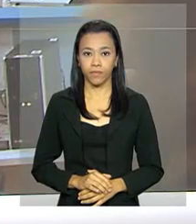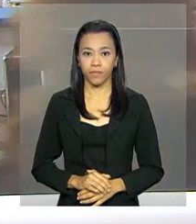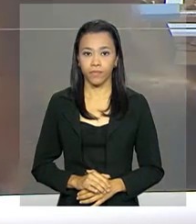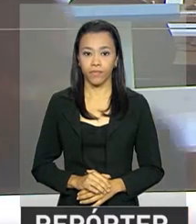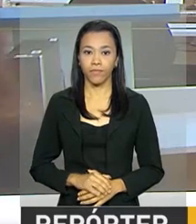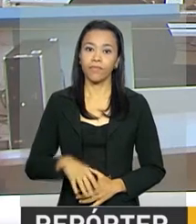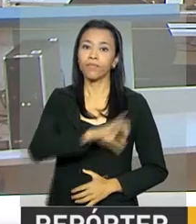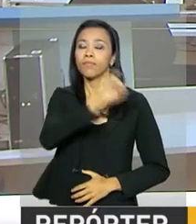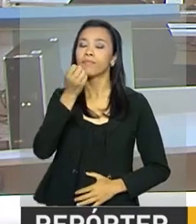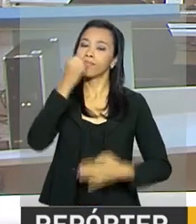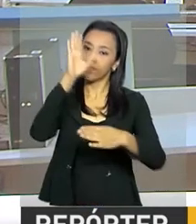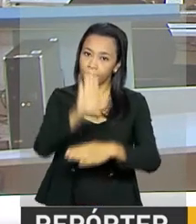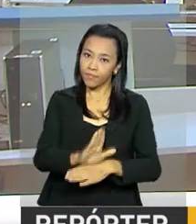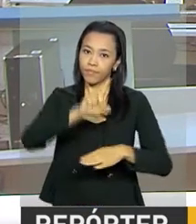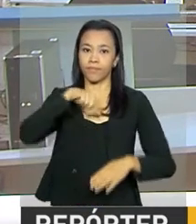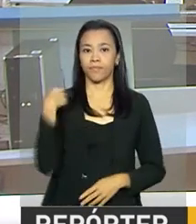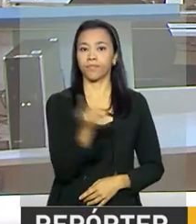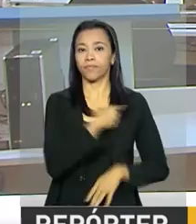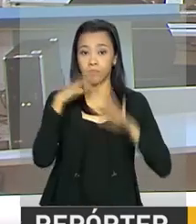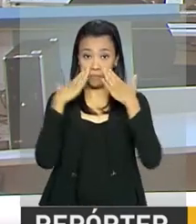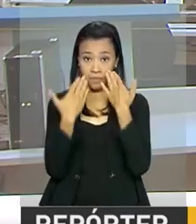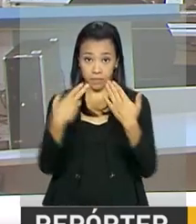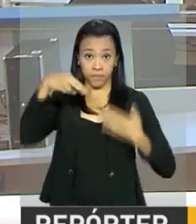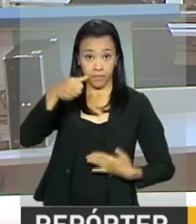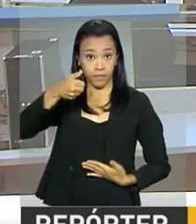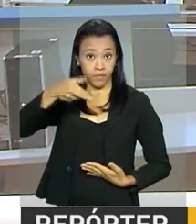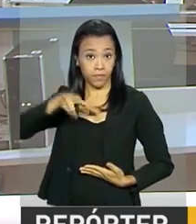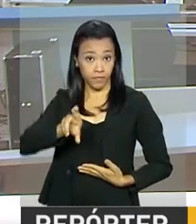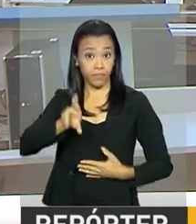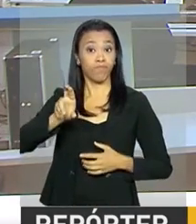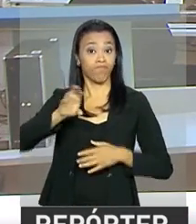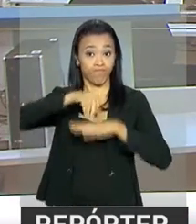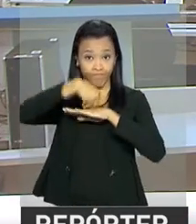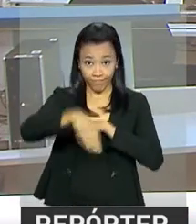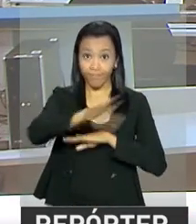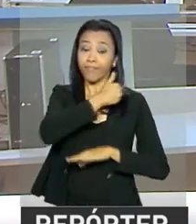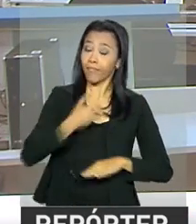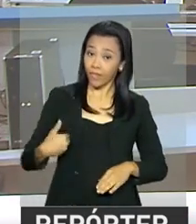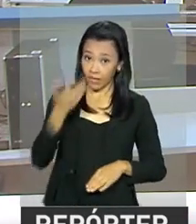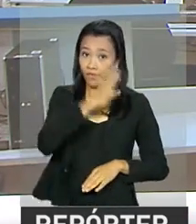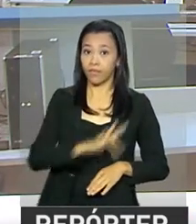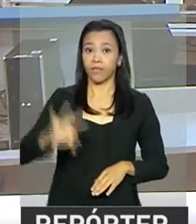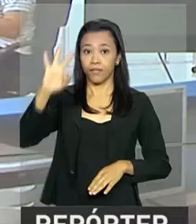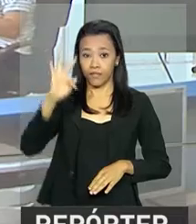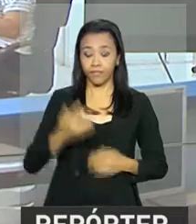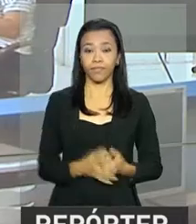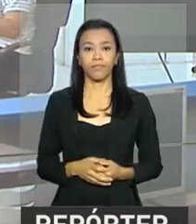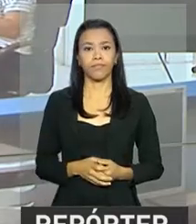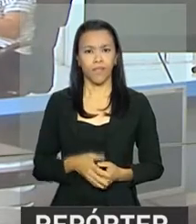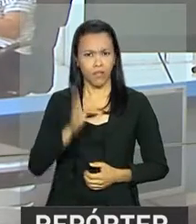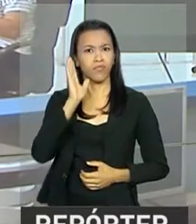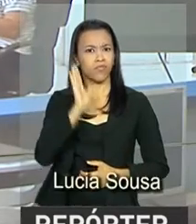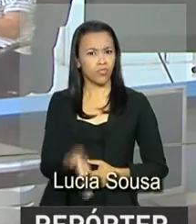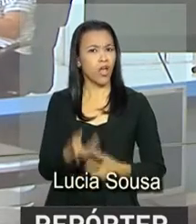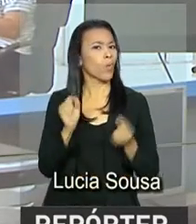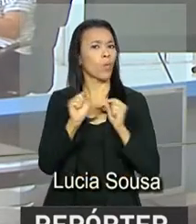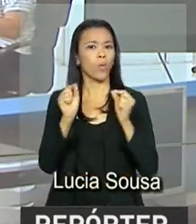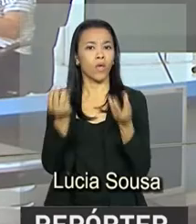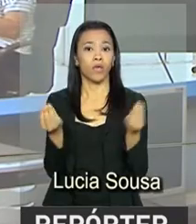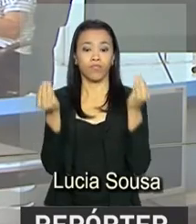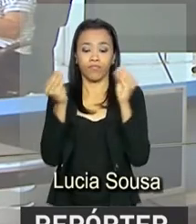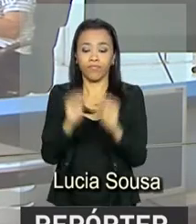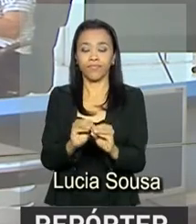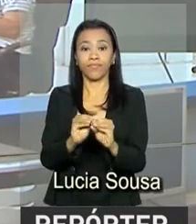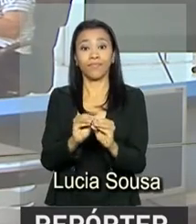olá boa tarde estamos de volta com um repórter e nbr e as notícias do governo federal já estão disponíveis para